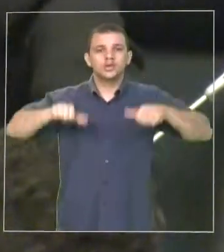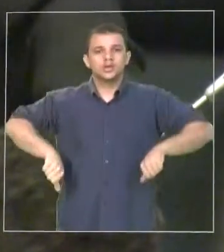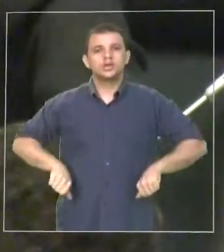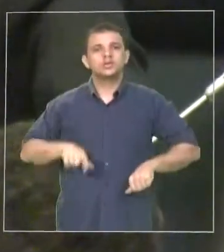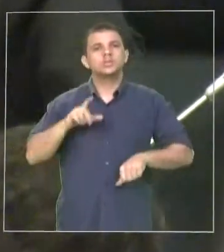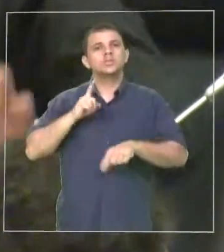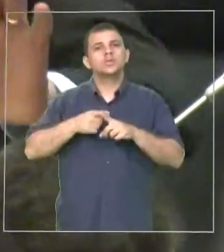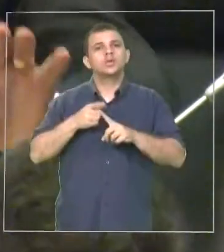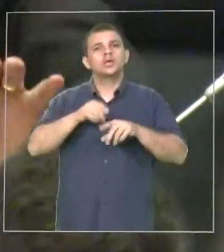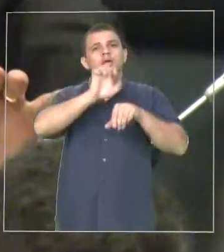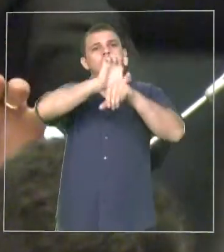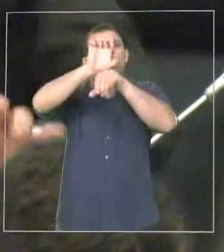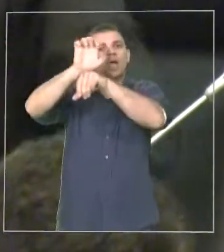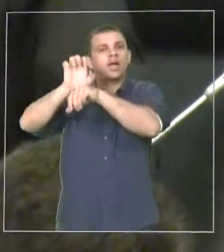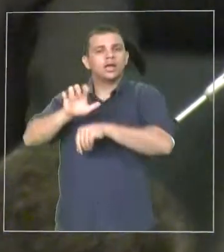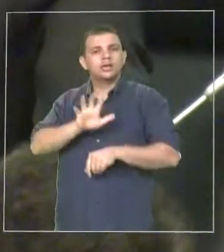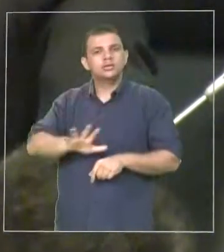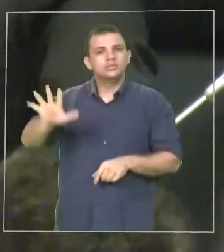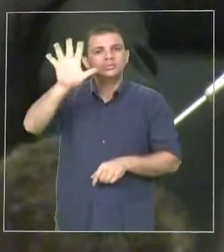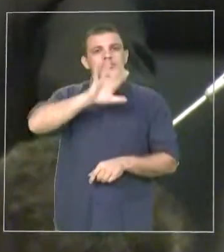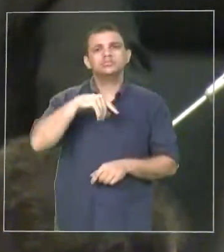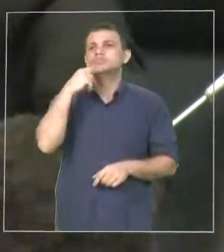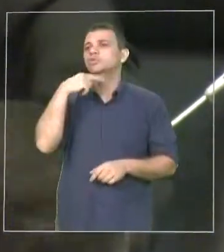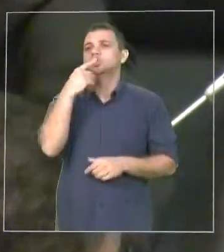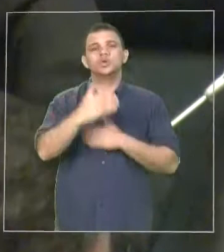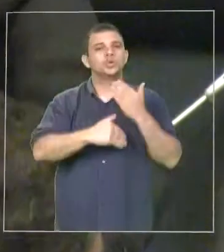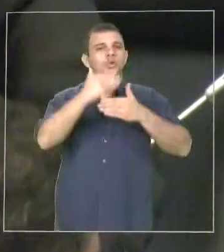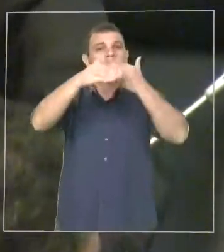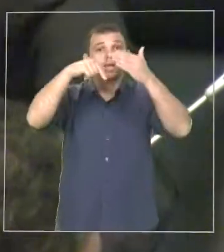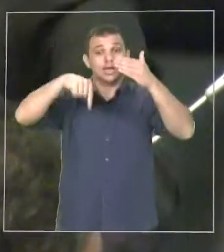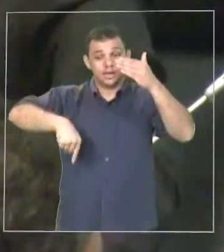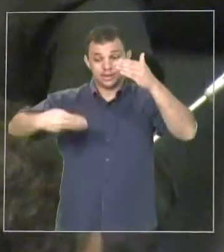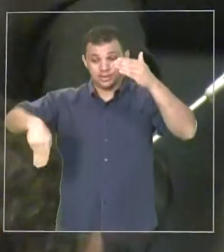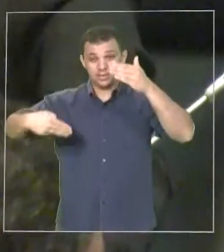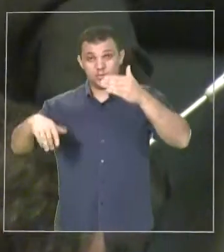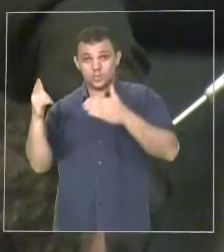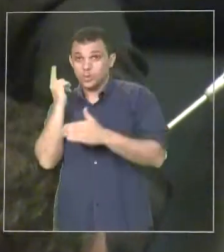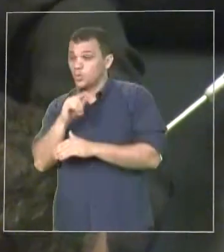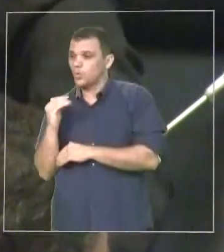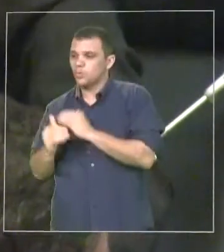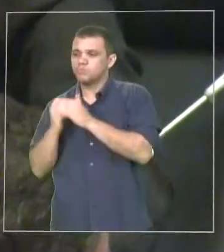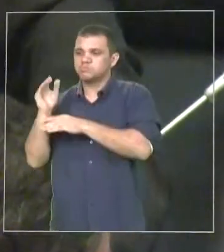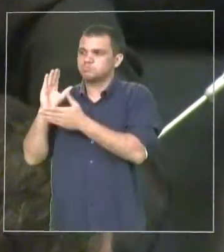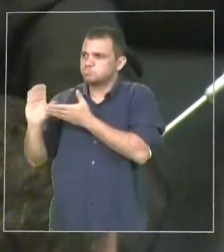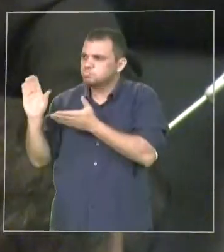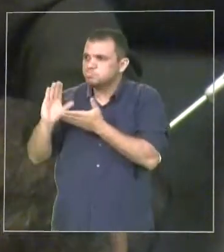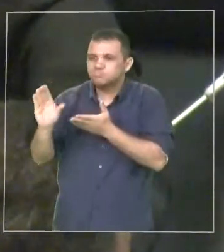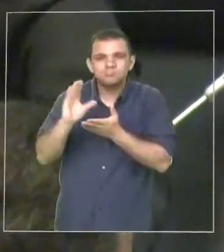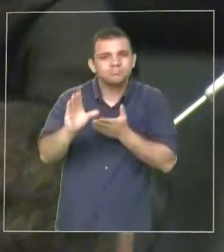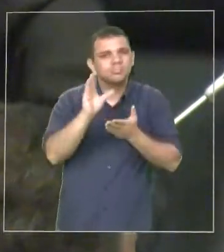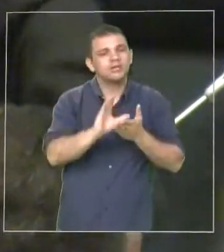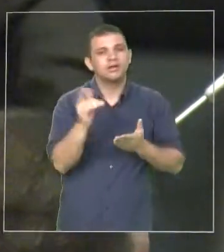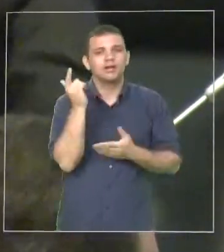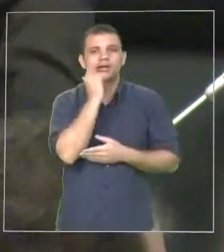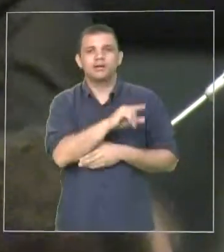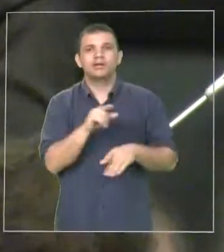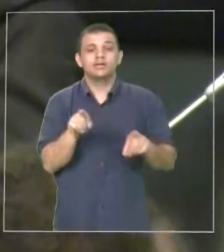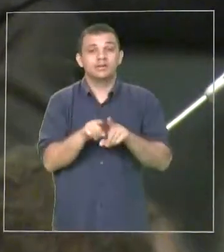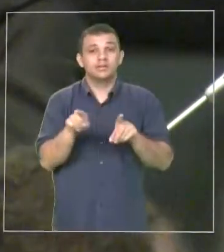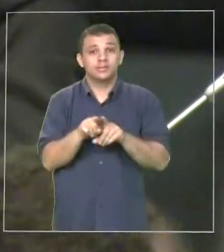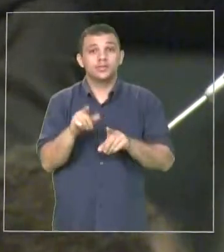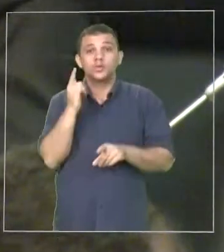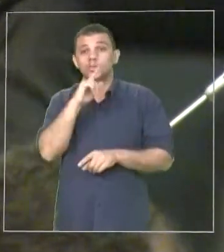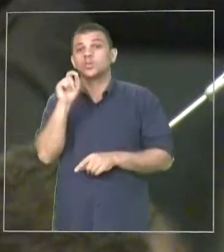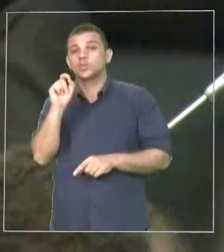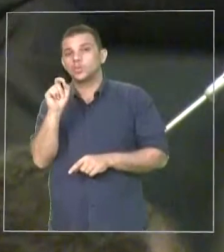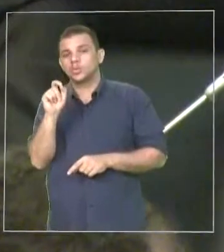país não conseguem avançar, o Maranhão, um dos estados que mais tem feito investimentos proporcionalmente, tem conseguido